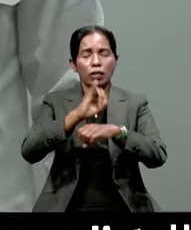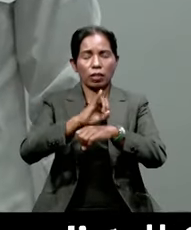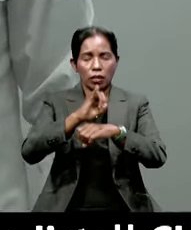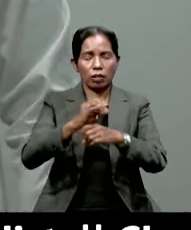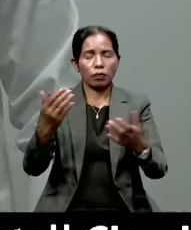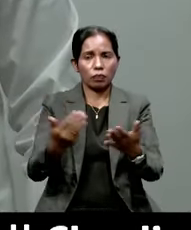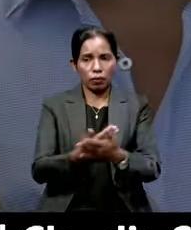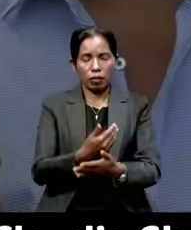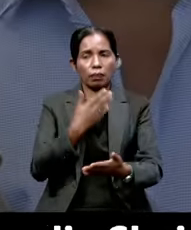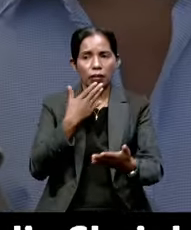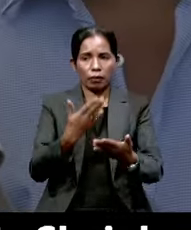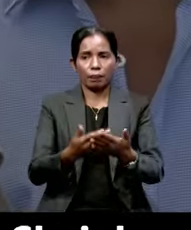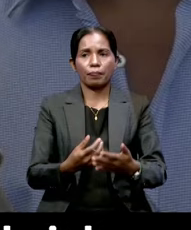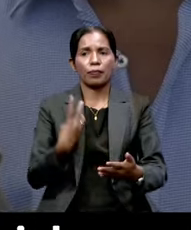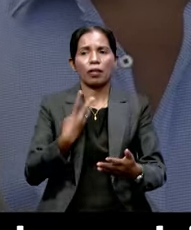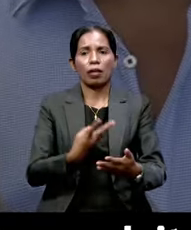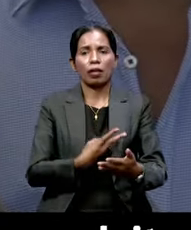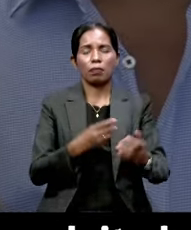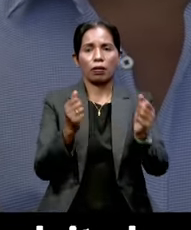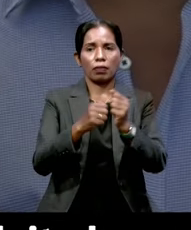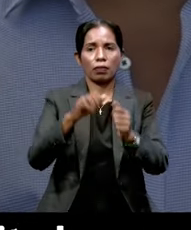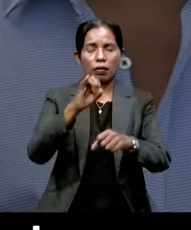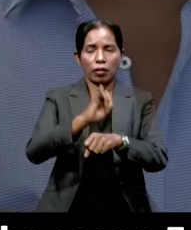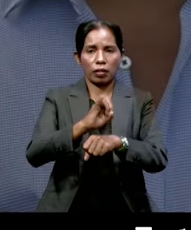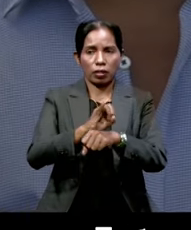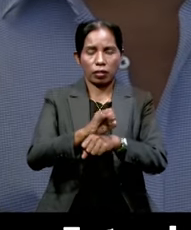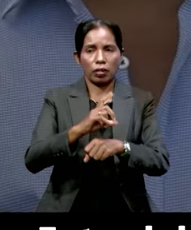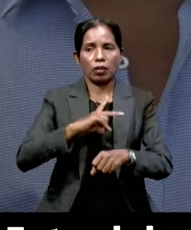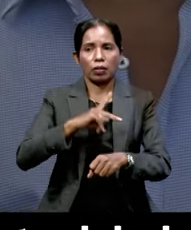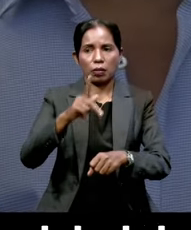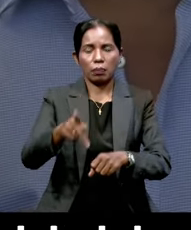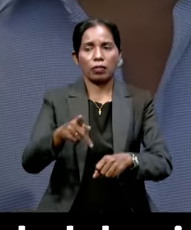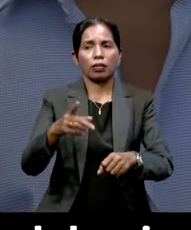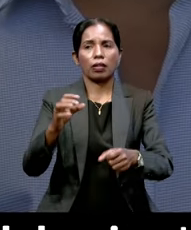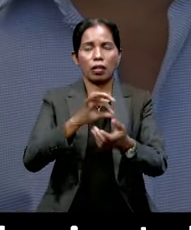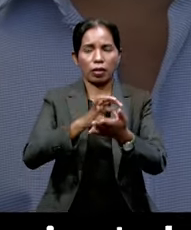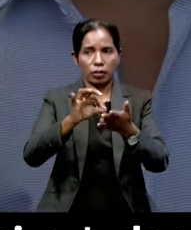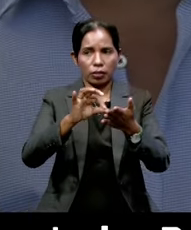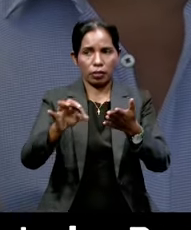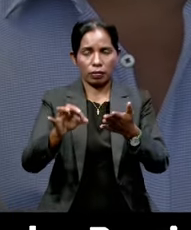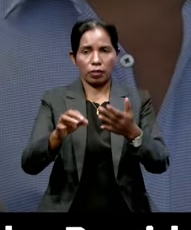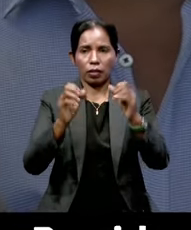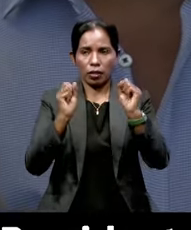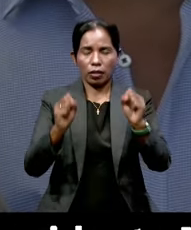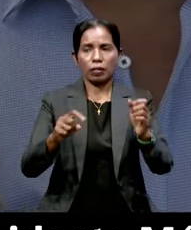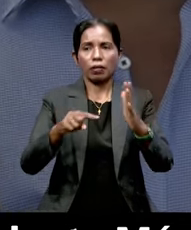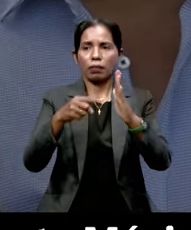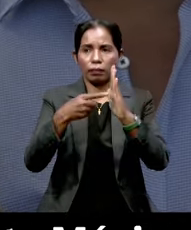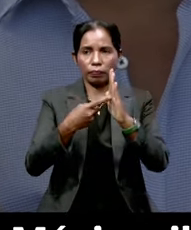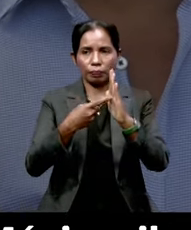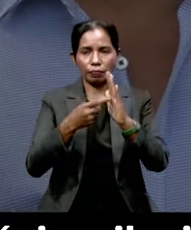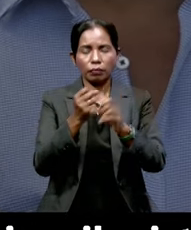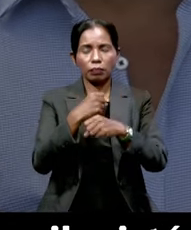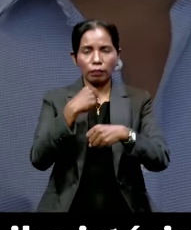dia. Ohin ami o paroco amo paroco Lauten assina a tu começa ona